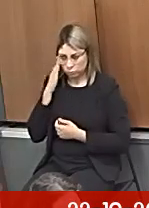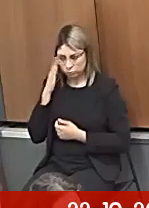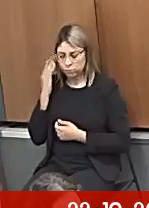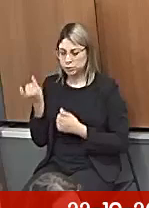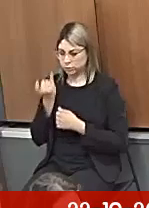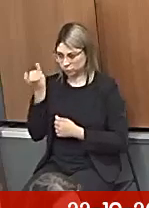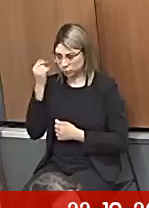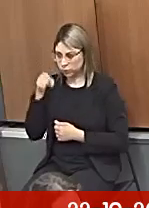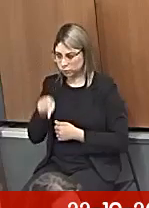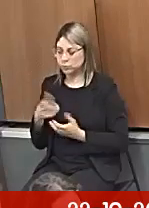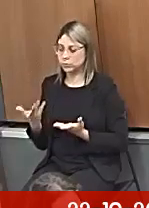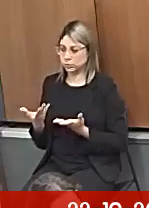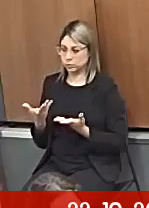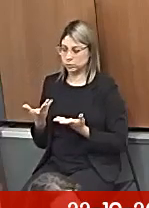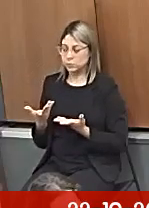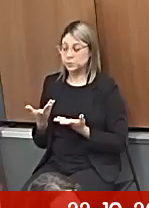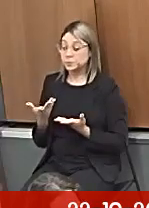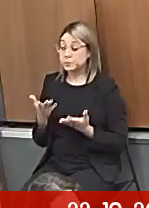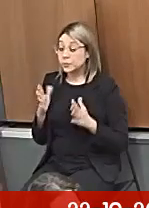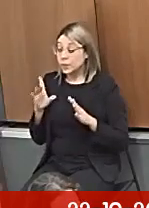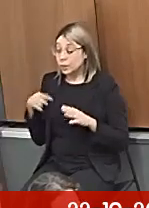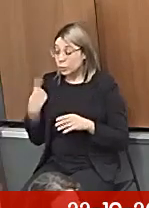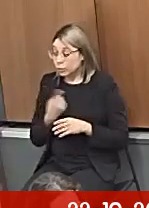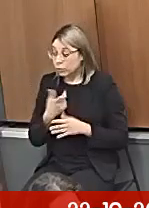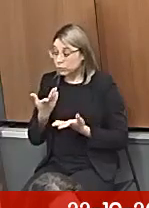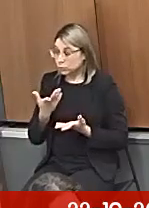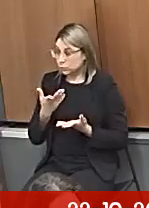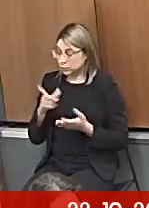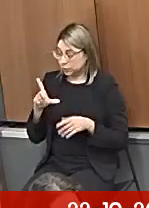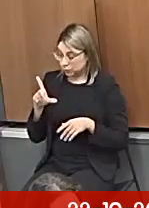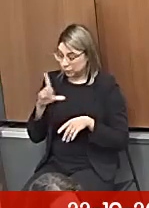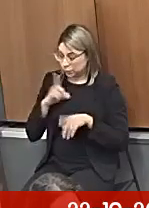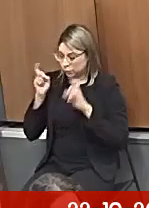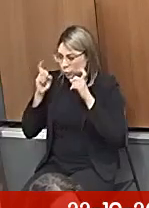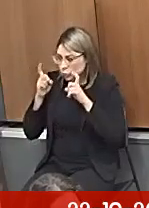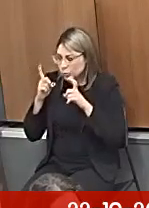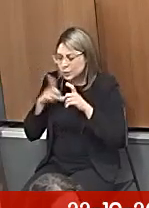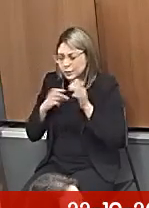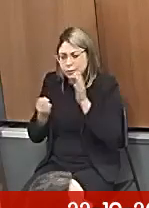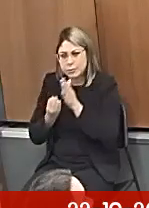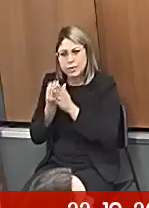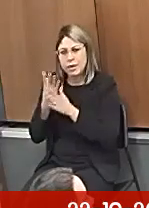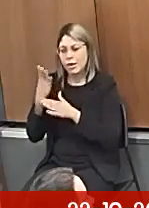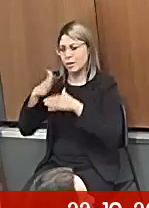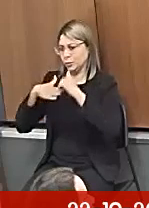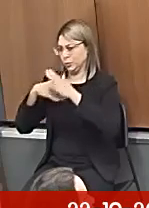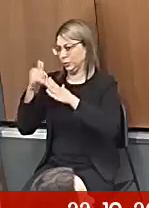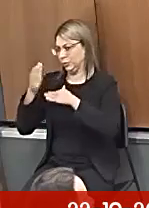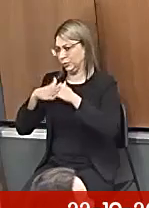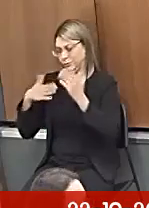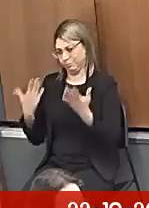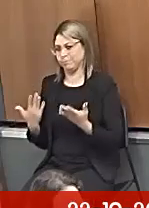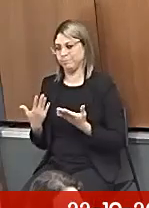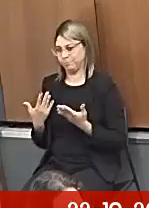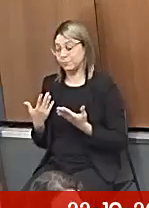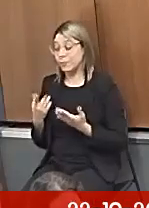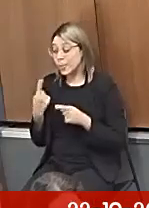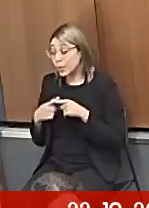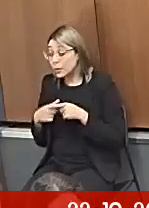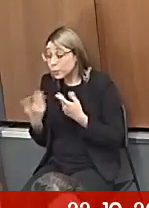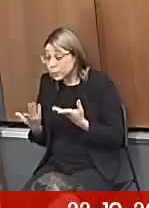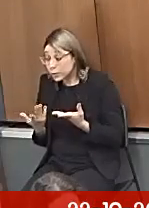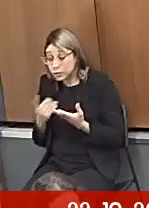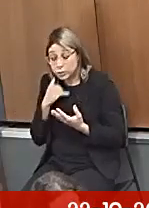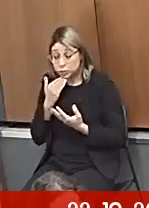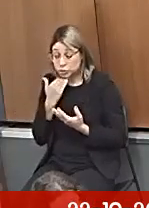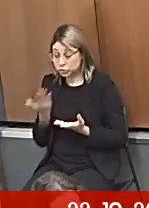das necessidades sensoriais. Então, a gente vai fazer um fórum multidisciplinar, multifuncional, porque não adianta